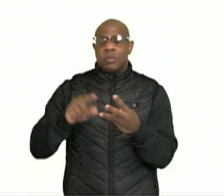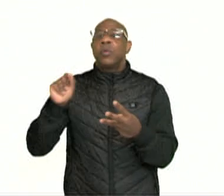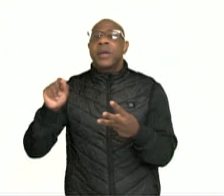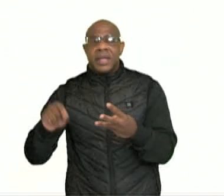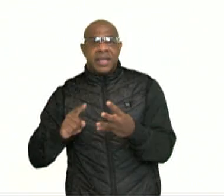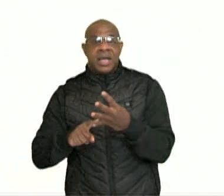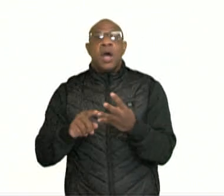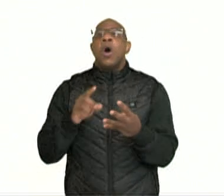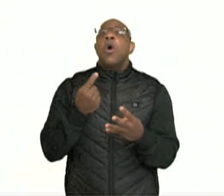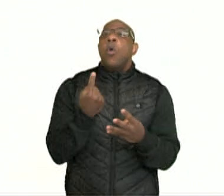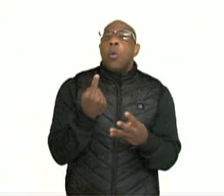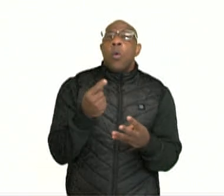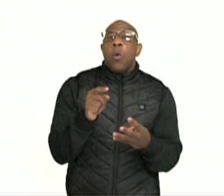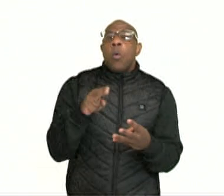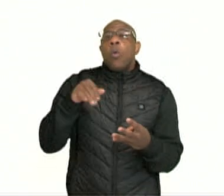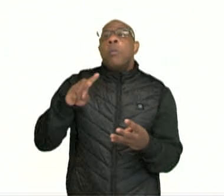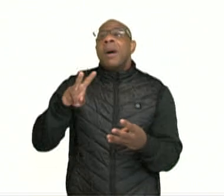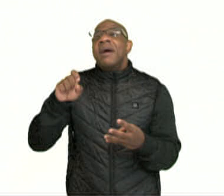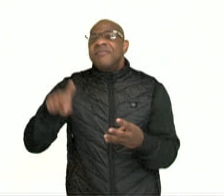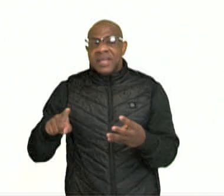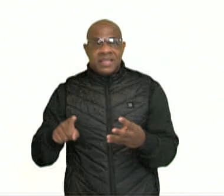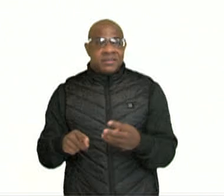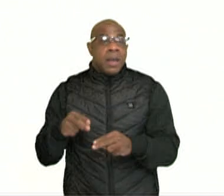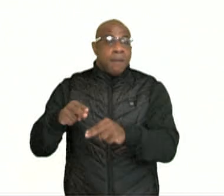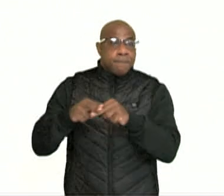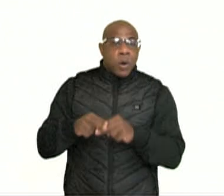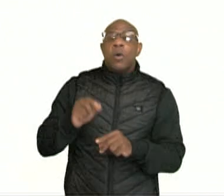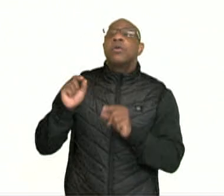uma vez que, pois que.